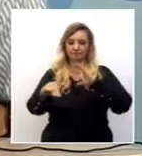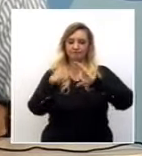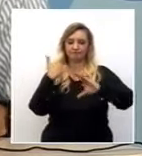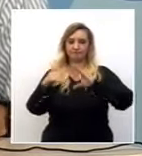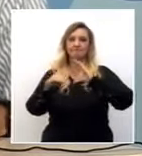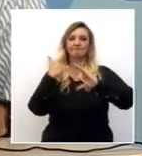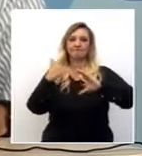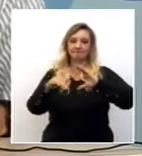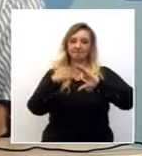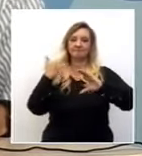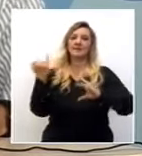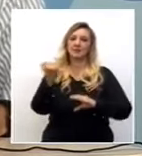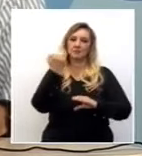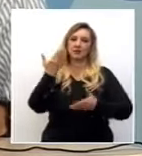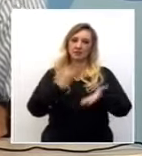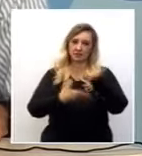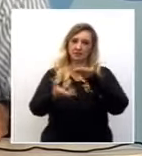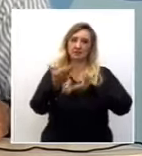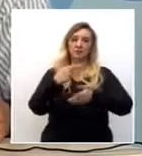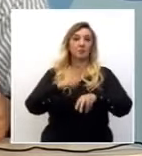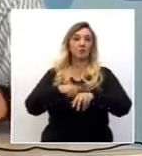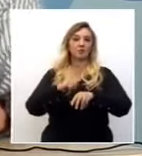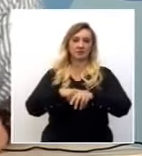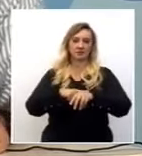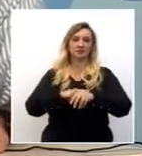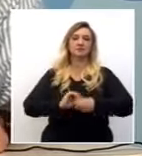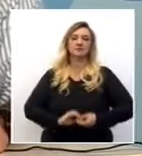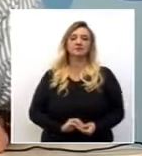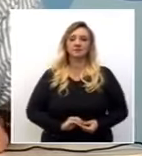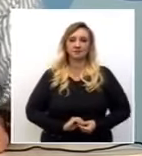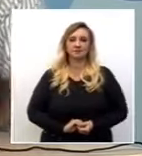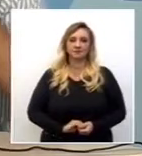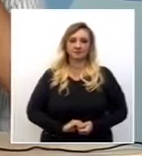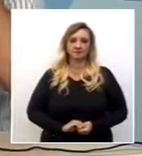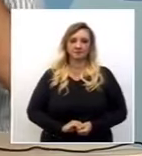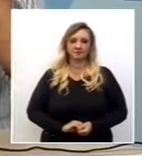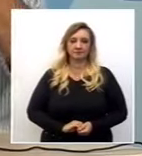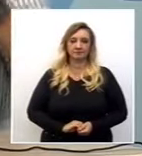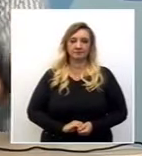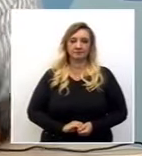tá? É muito rico essa troca, esse momento é muito importante,